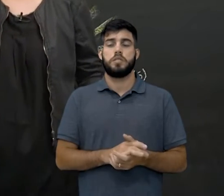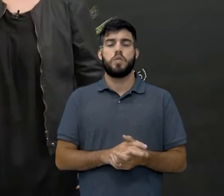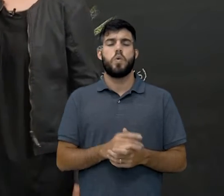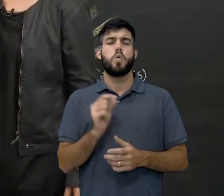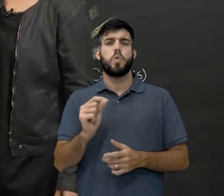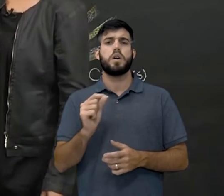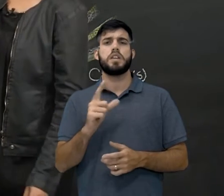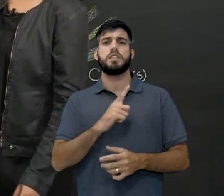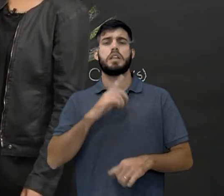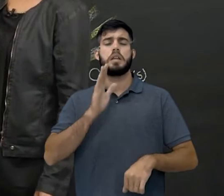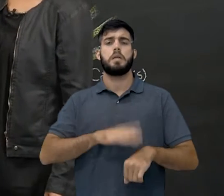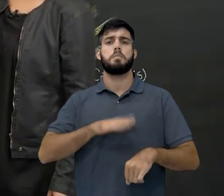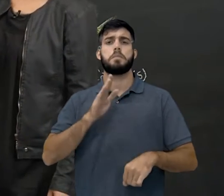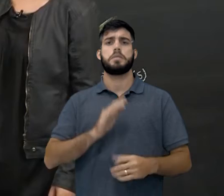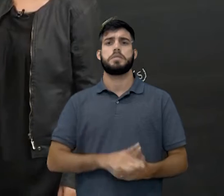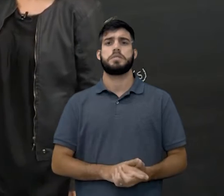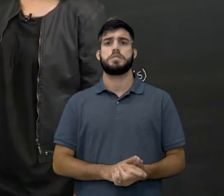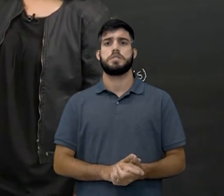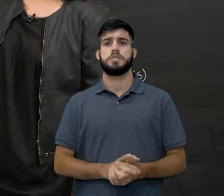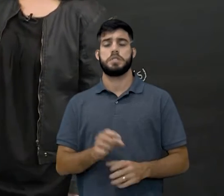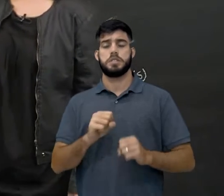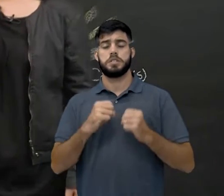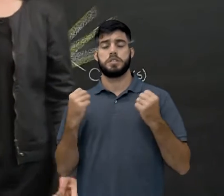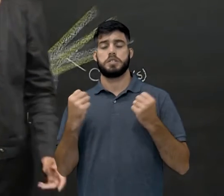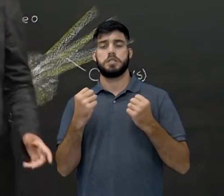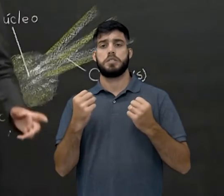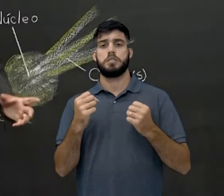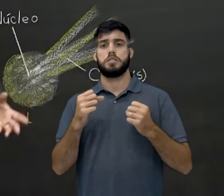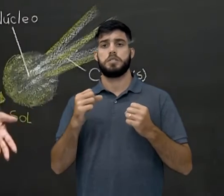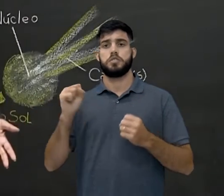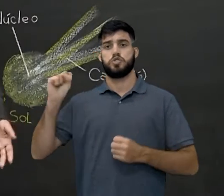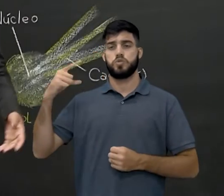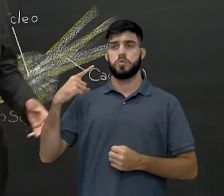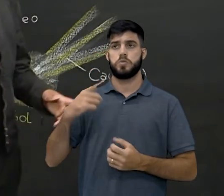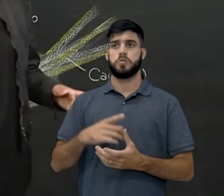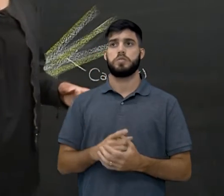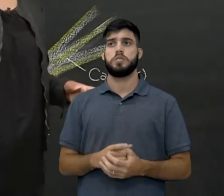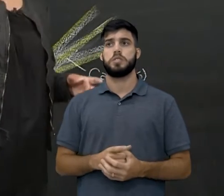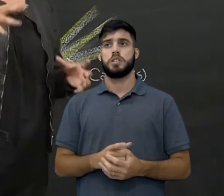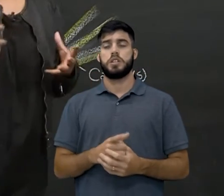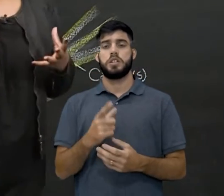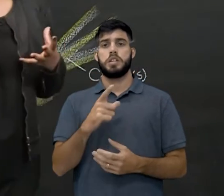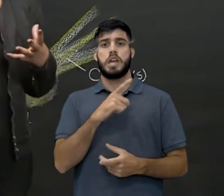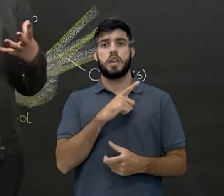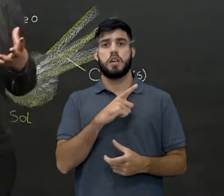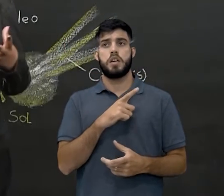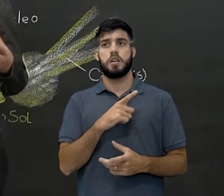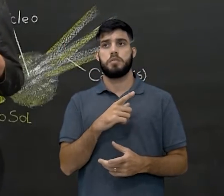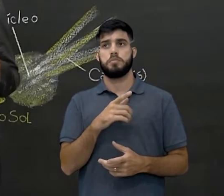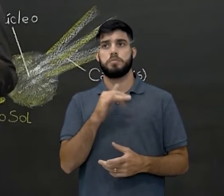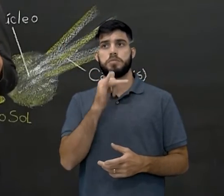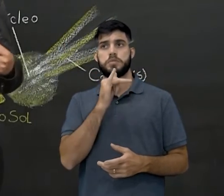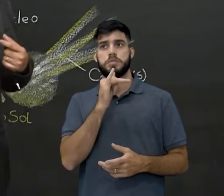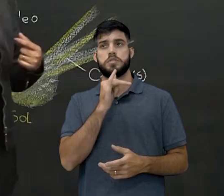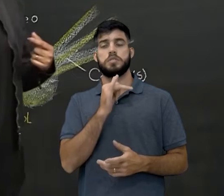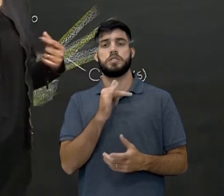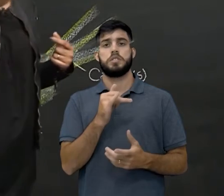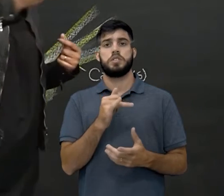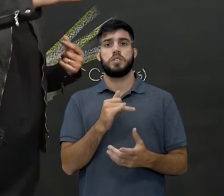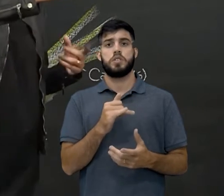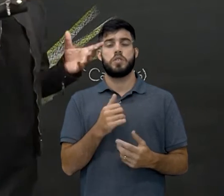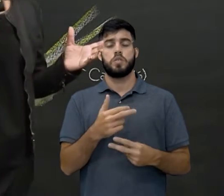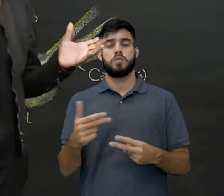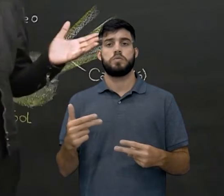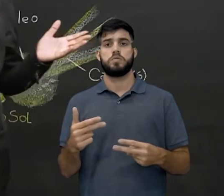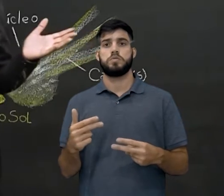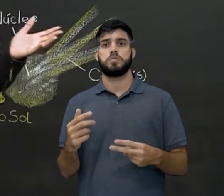mais tem nesse sistema solar? A gente vai ter também blocos rochosos, ou também de constituição metálica, que